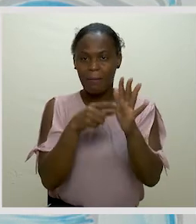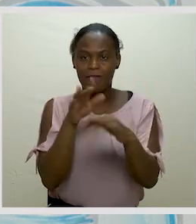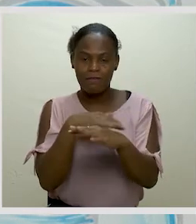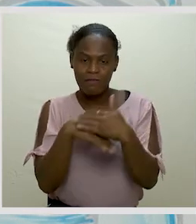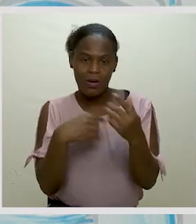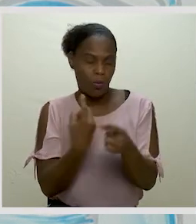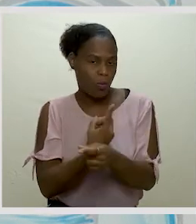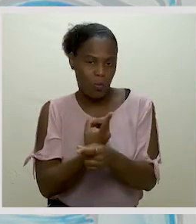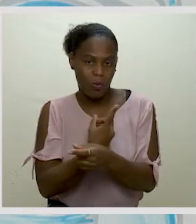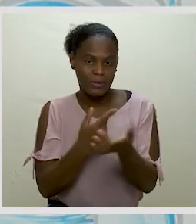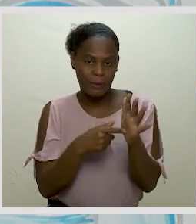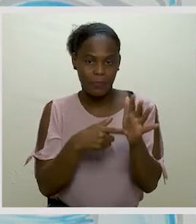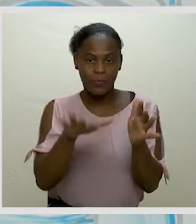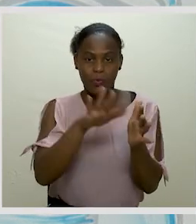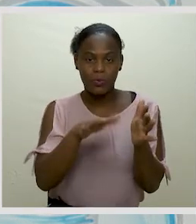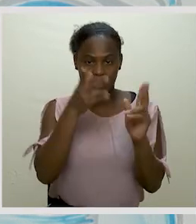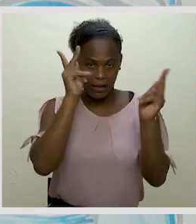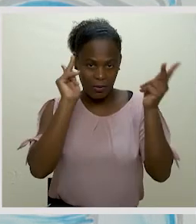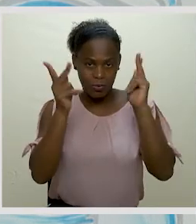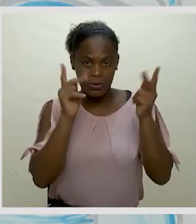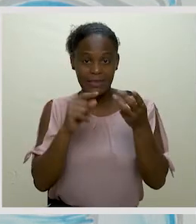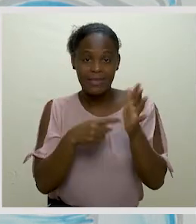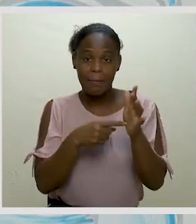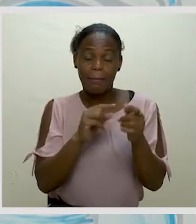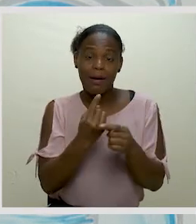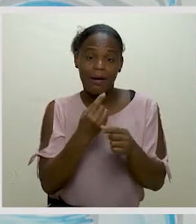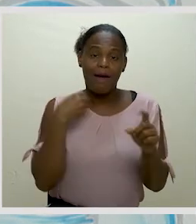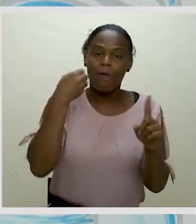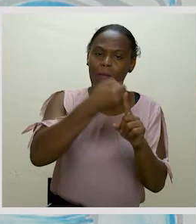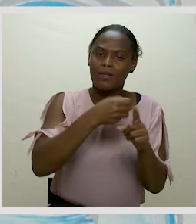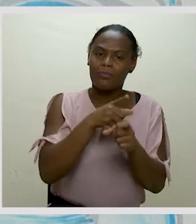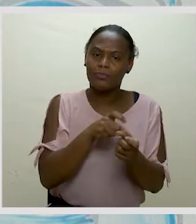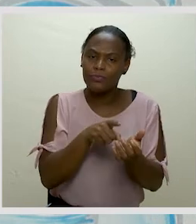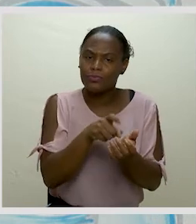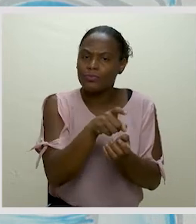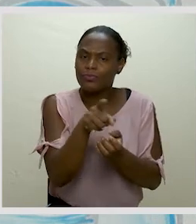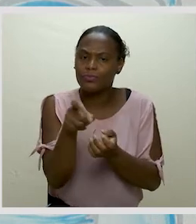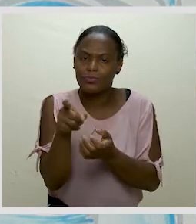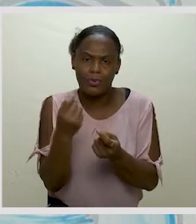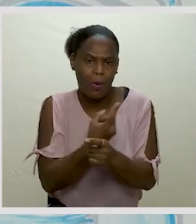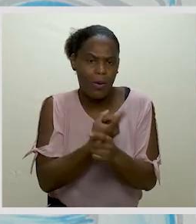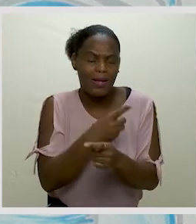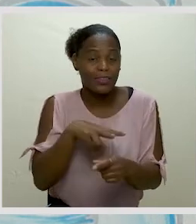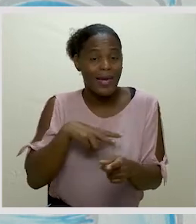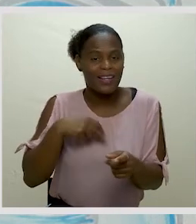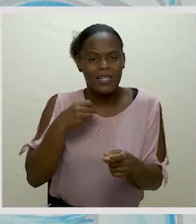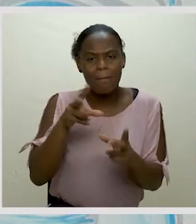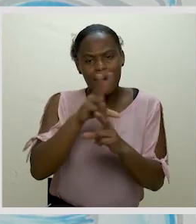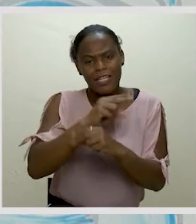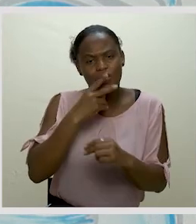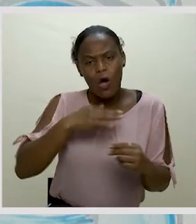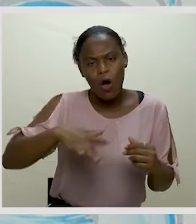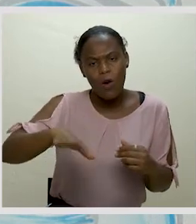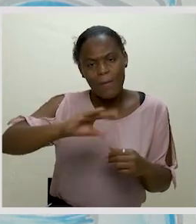produção de substâncias que são utilizadas na indústria, por exemplo, para combater pragas, e enriquecer os